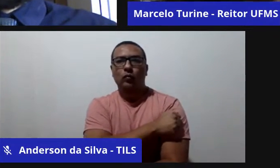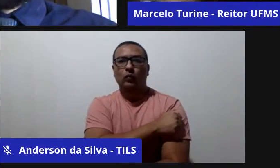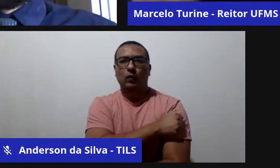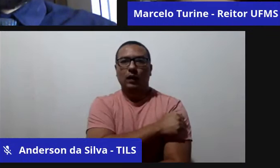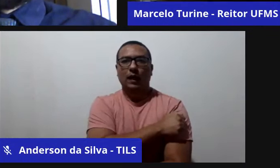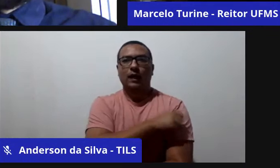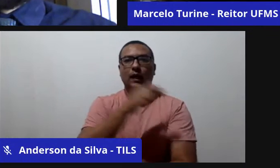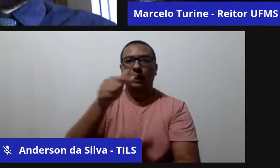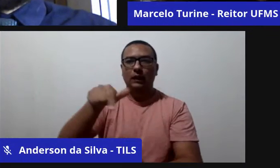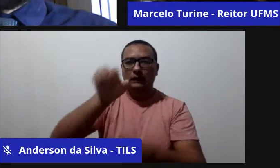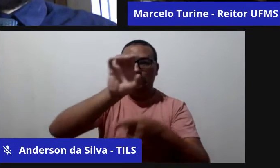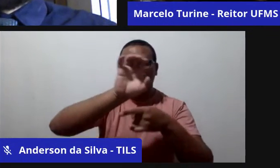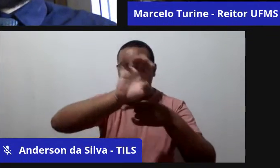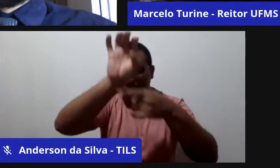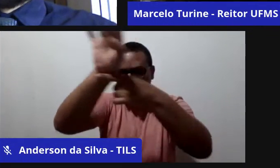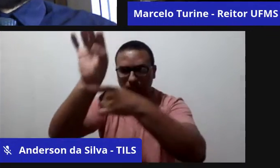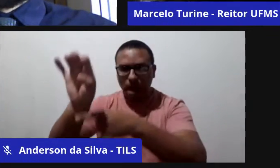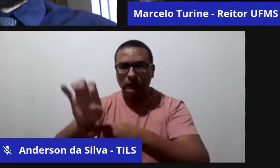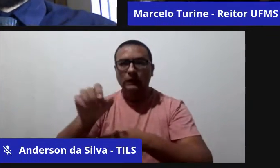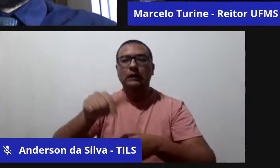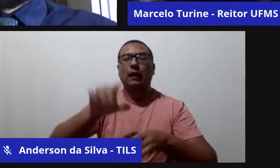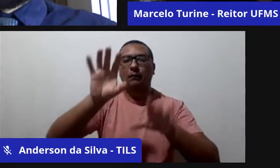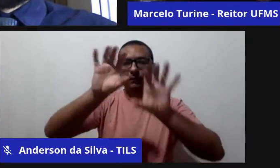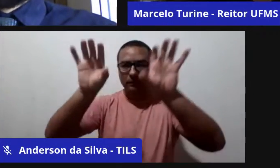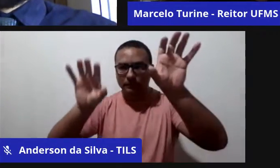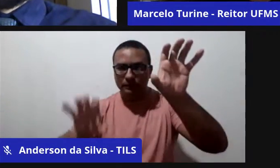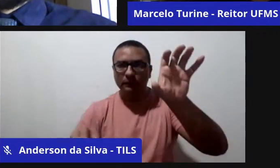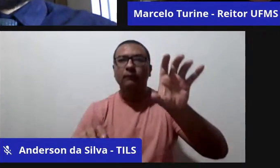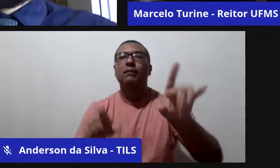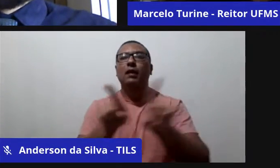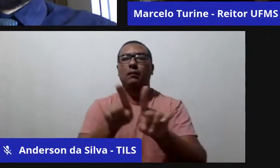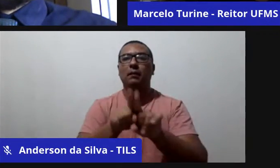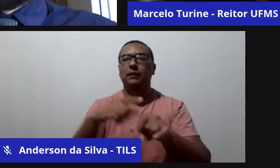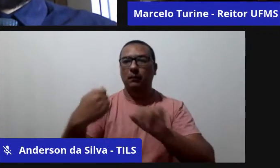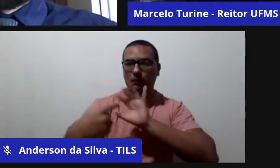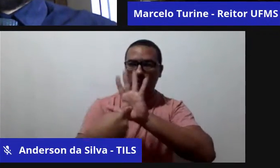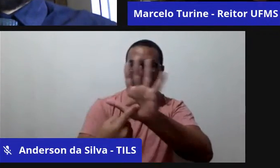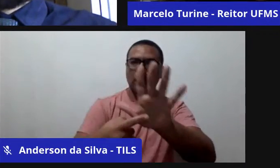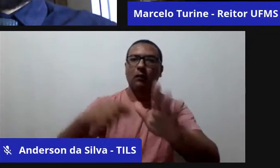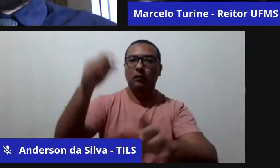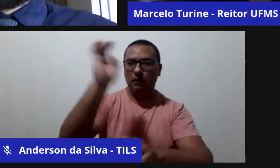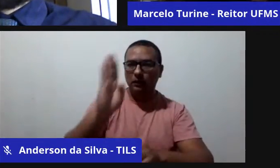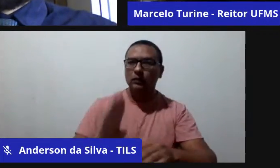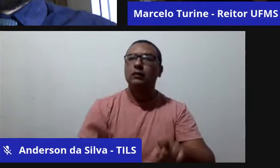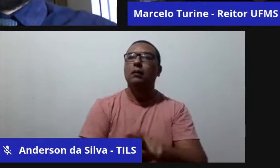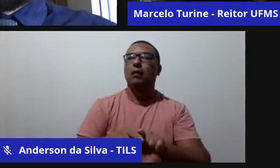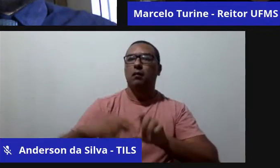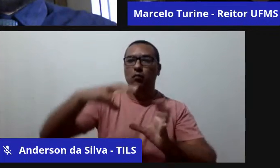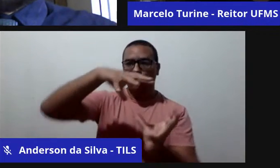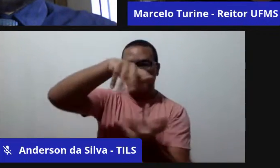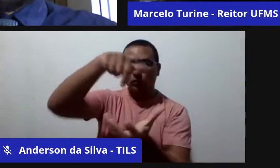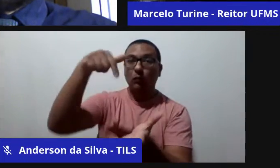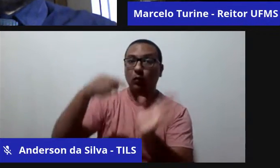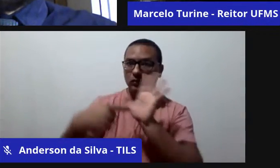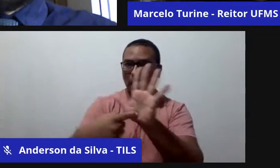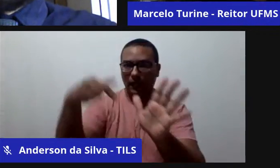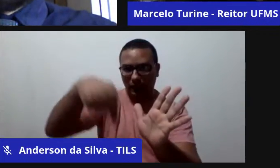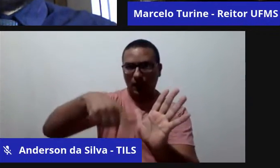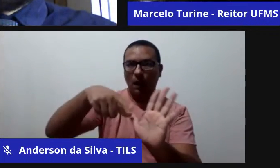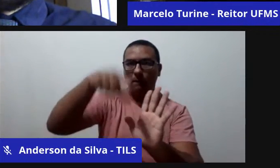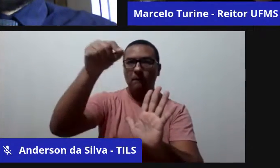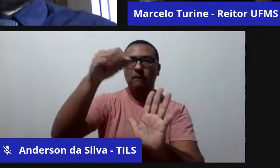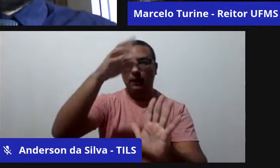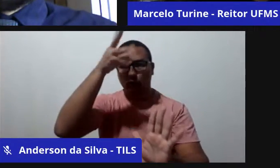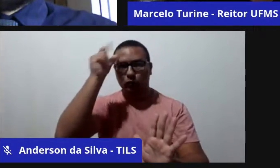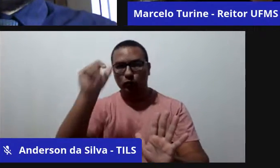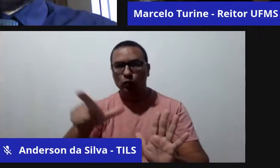nessa grande cidade distribuída. A gente tem muito para fazer, muito para mostrar para o Brasil, para o mundo, para Mato Grosso do Sul, o quanto de conhecimento a gente